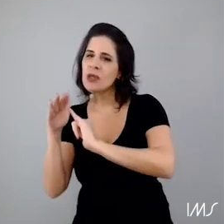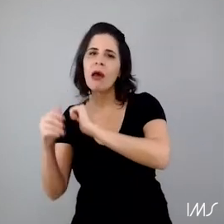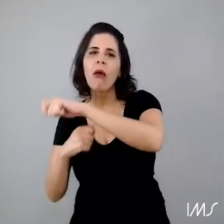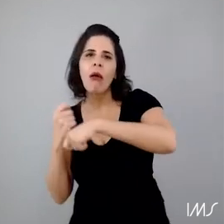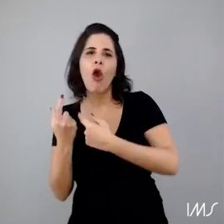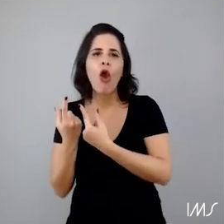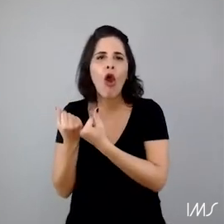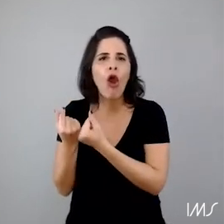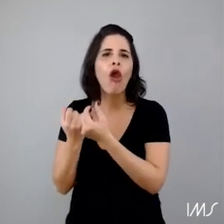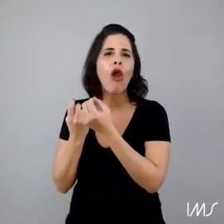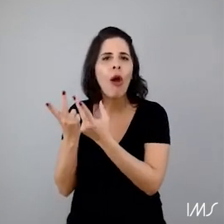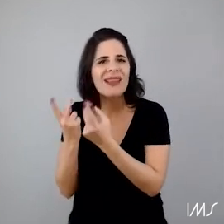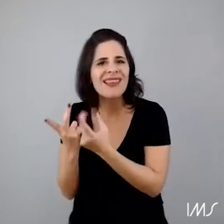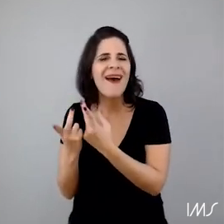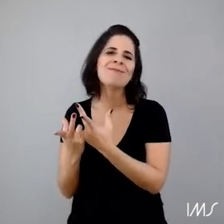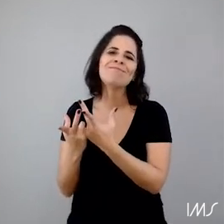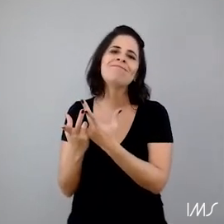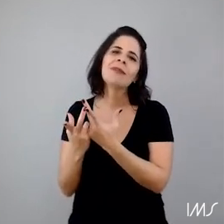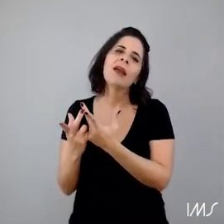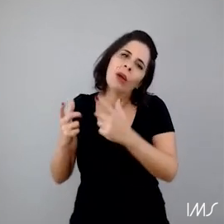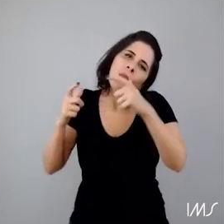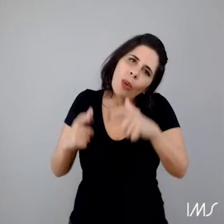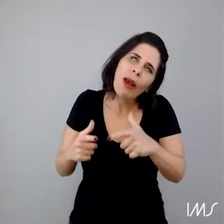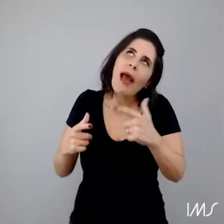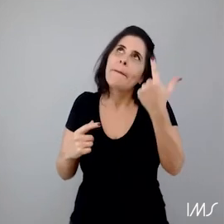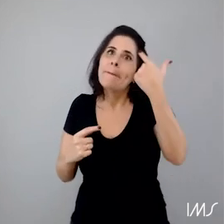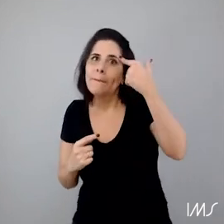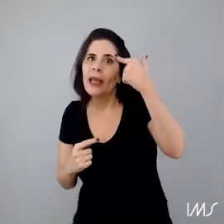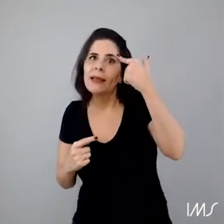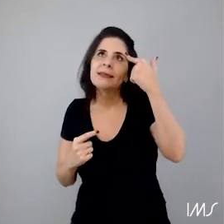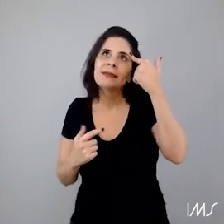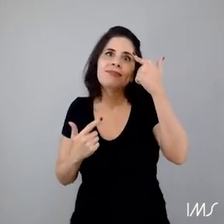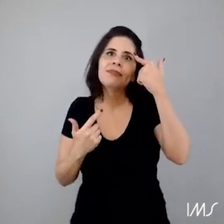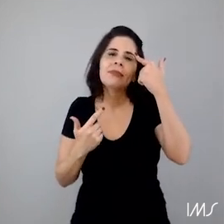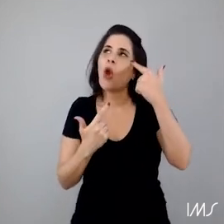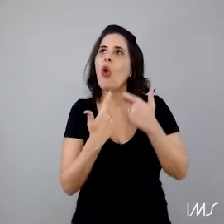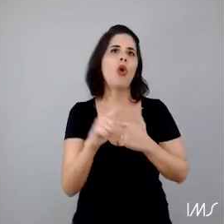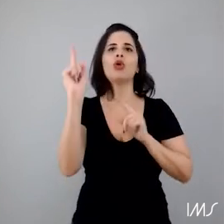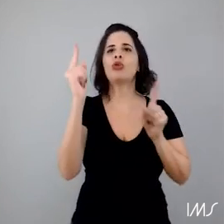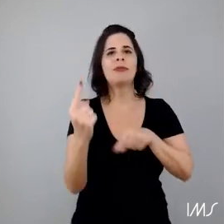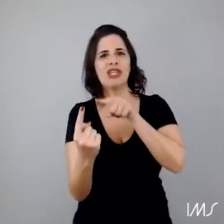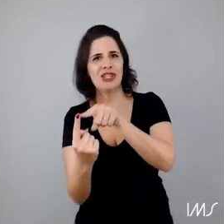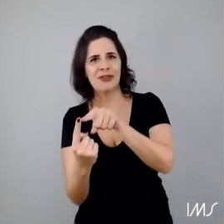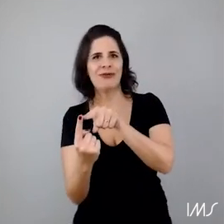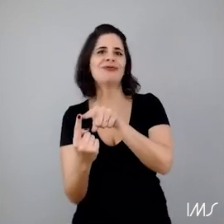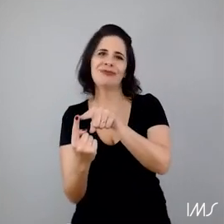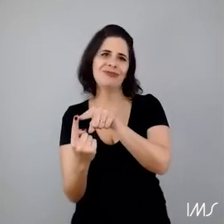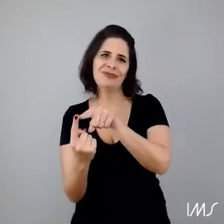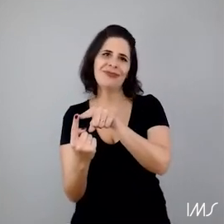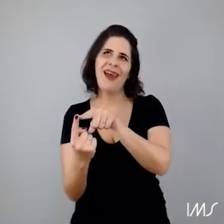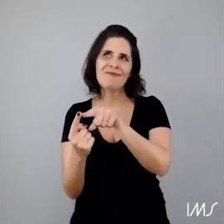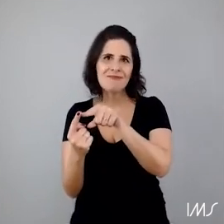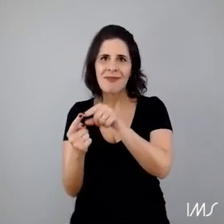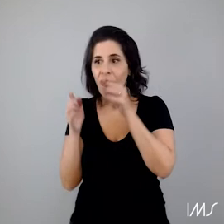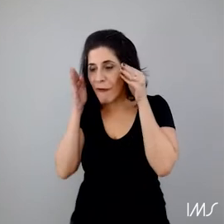instituições comerciais têm seus espaços pensados para outro tipo de atividade, que é uma